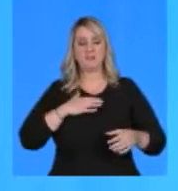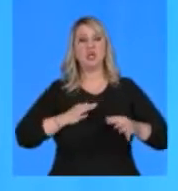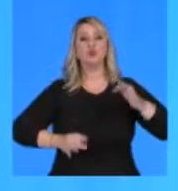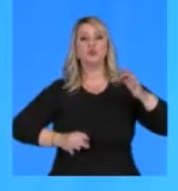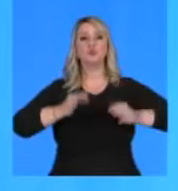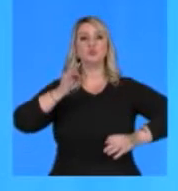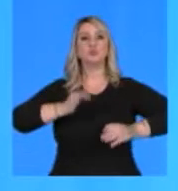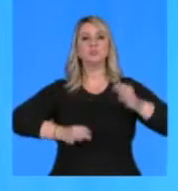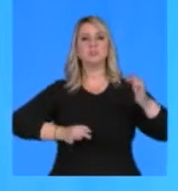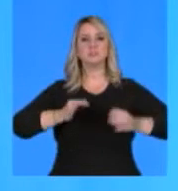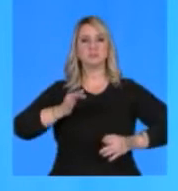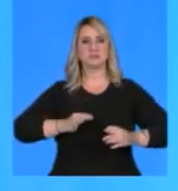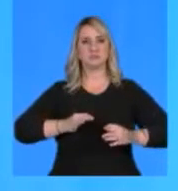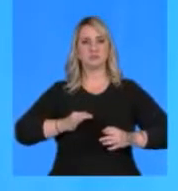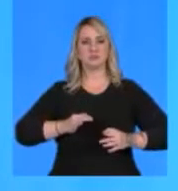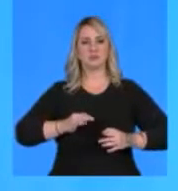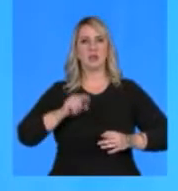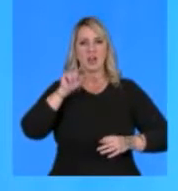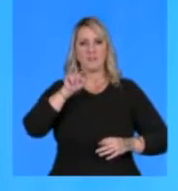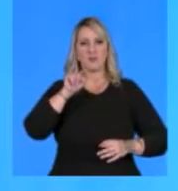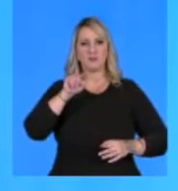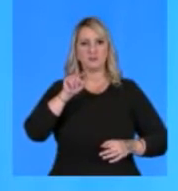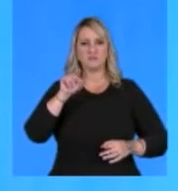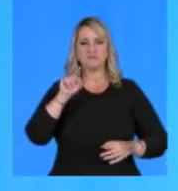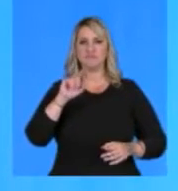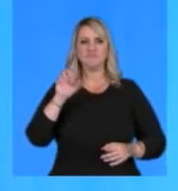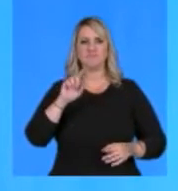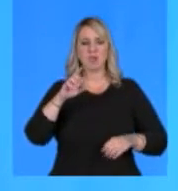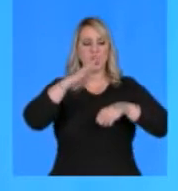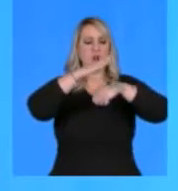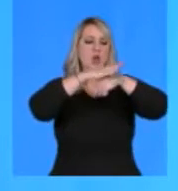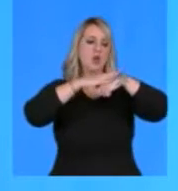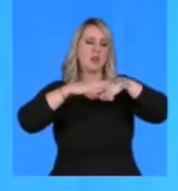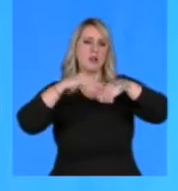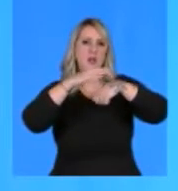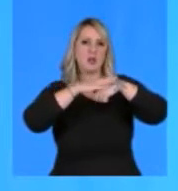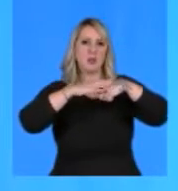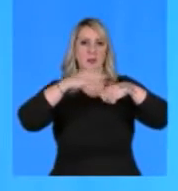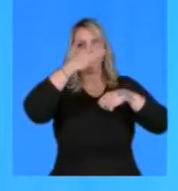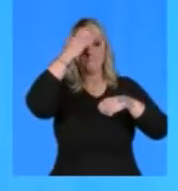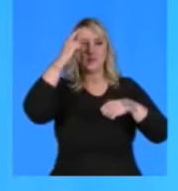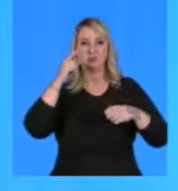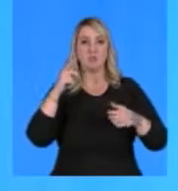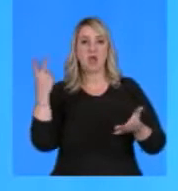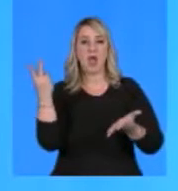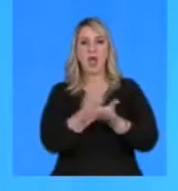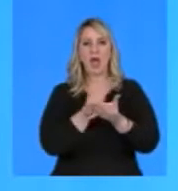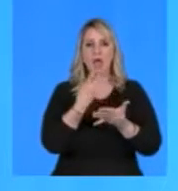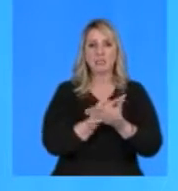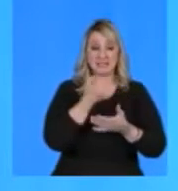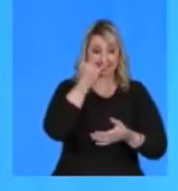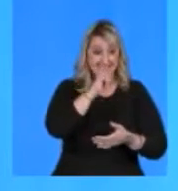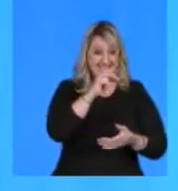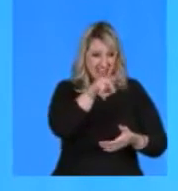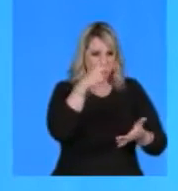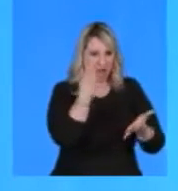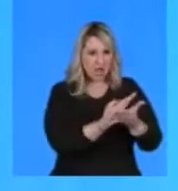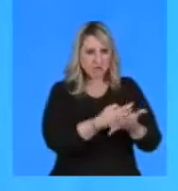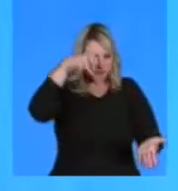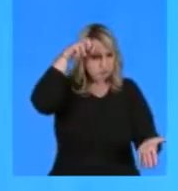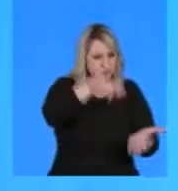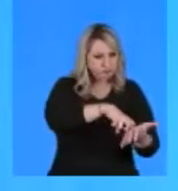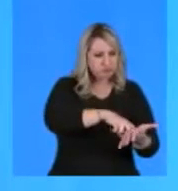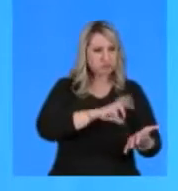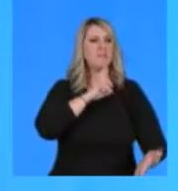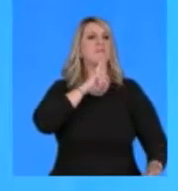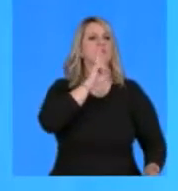em dinheiro justiça é você não passar a mão na cabeça dos companheiros que erraram o cerrado tem que pagar é